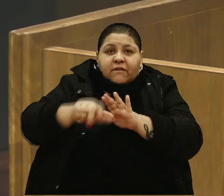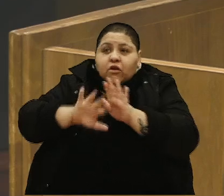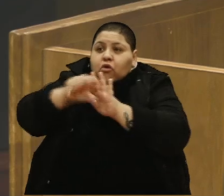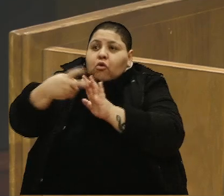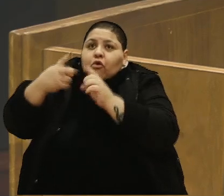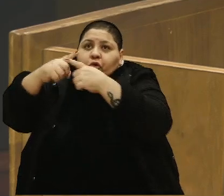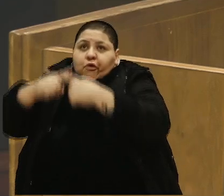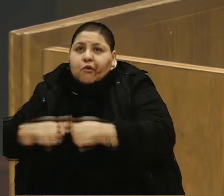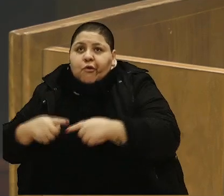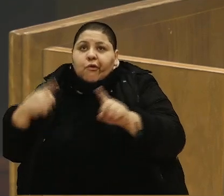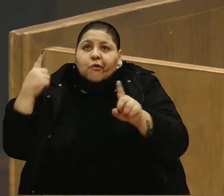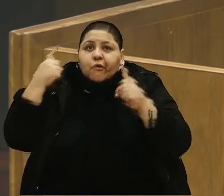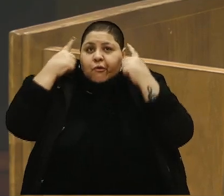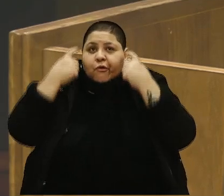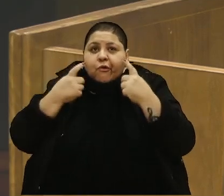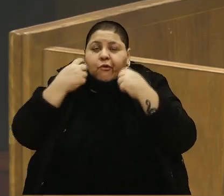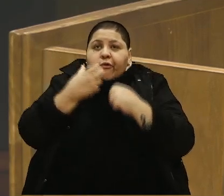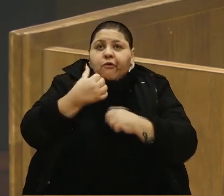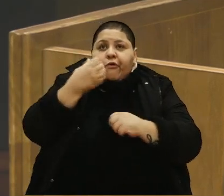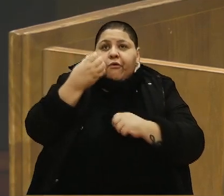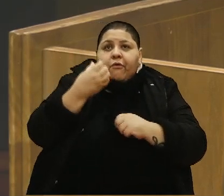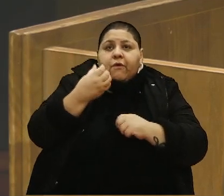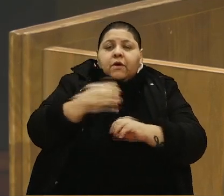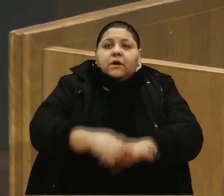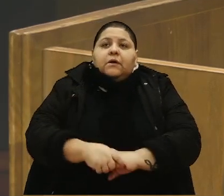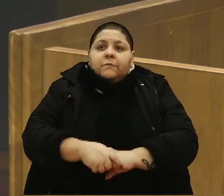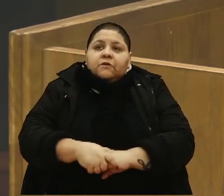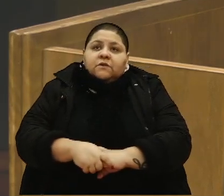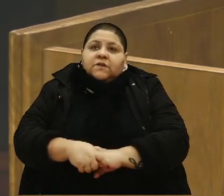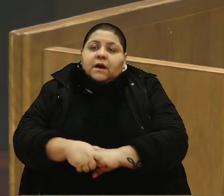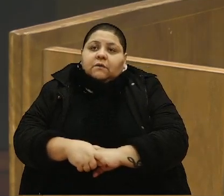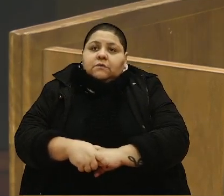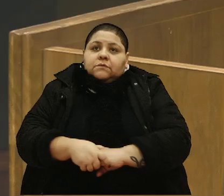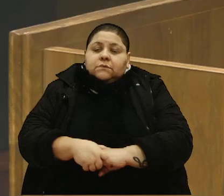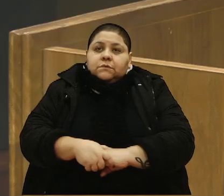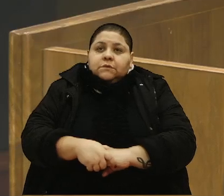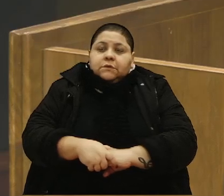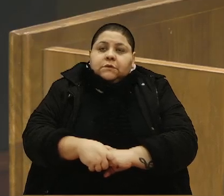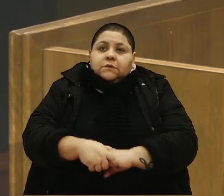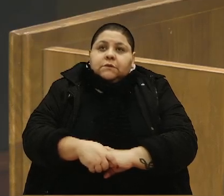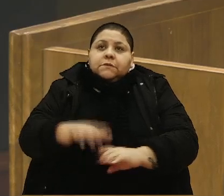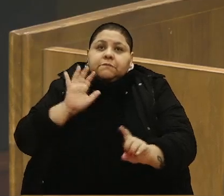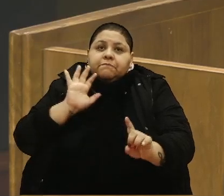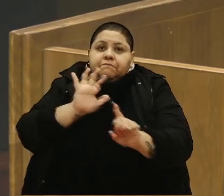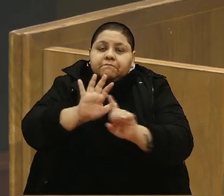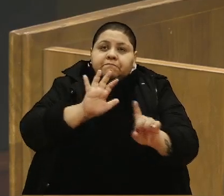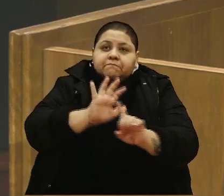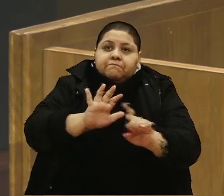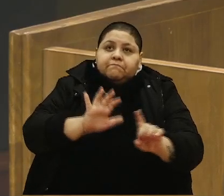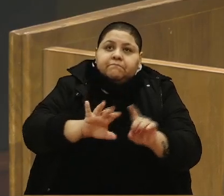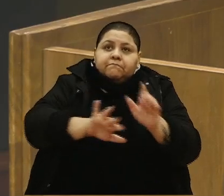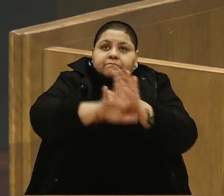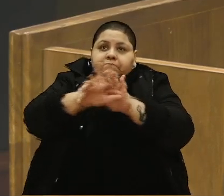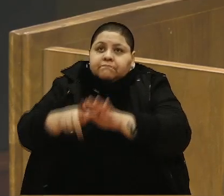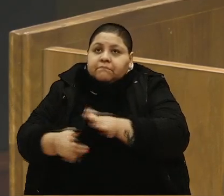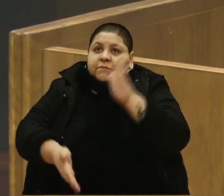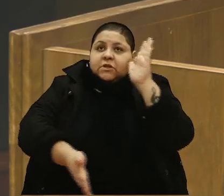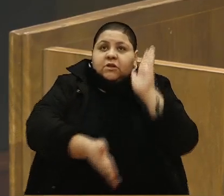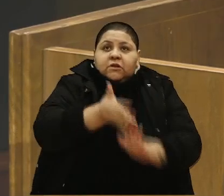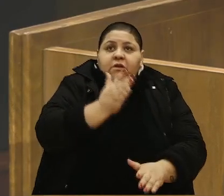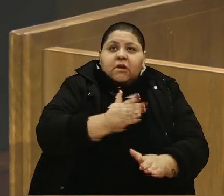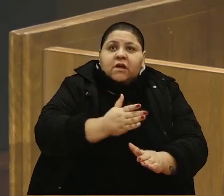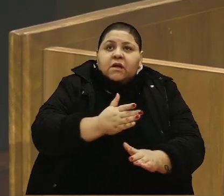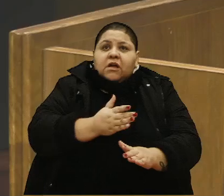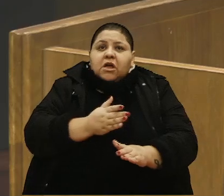vezes, lesão corporal 6 vezes, porte ilegal 1 vez, tráfico 3 vezes, mais os registros de ameaça, receptação, fuga de preso, falsa